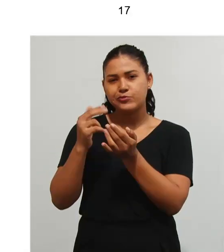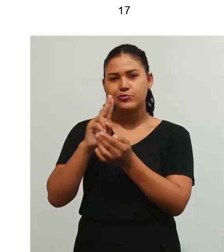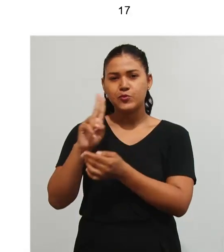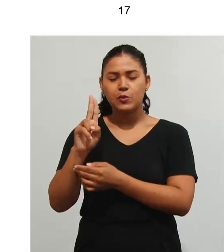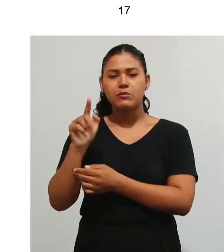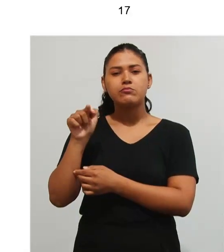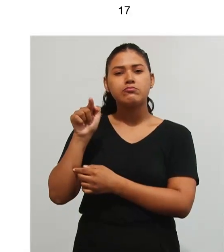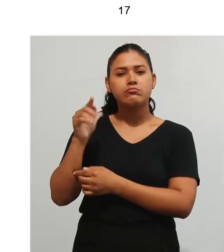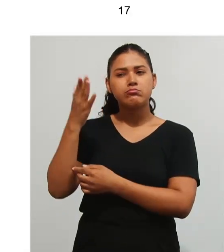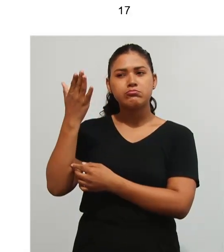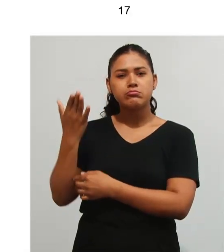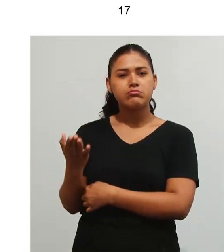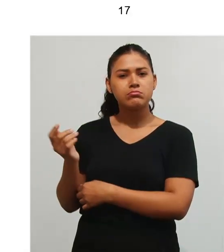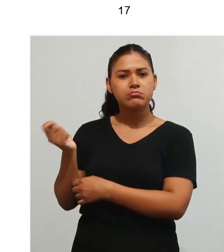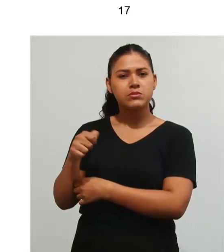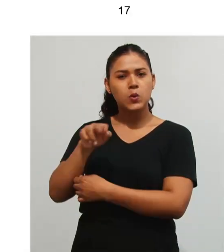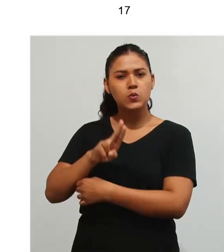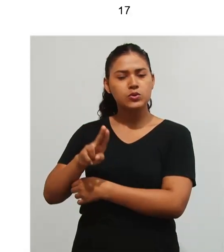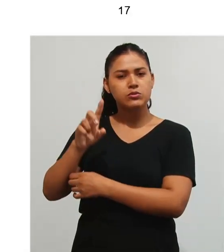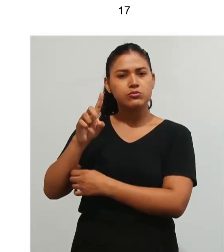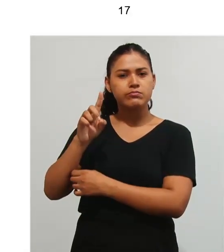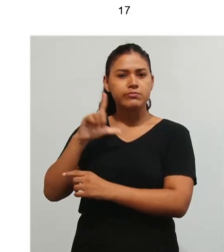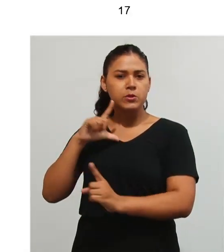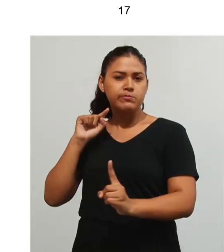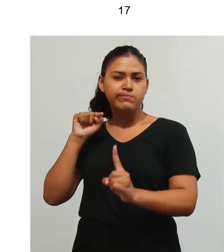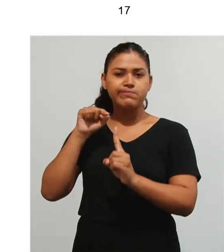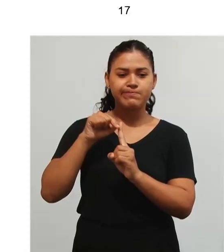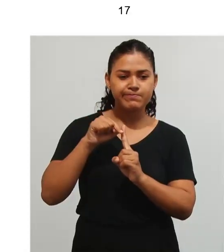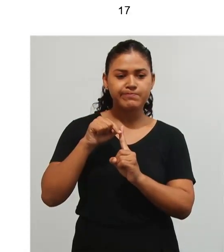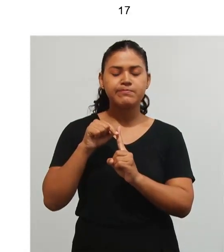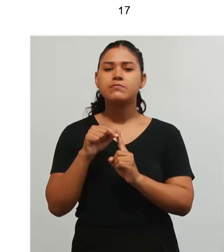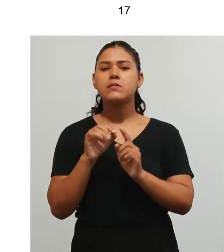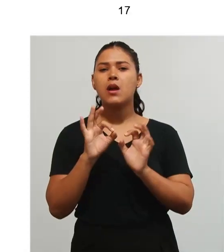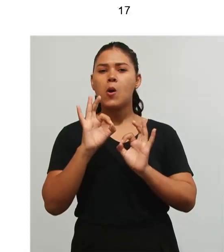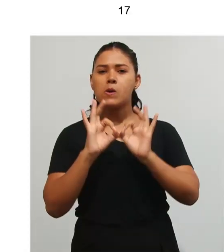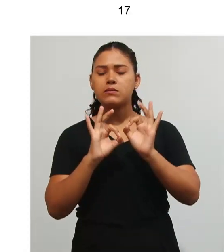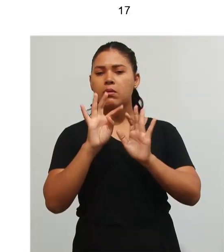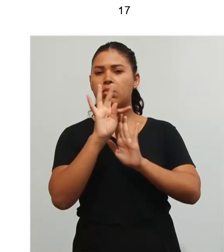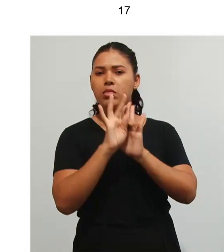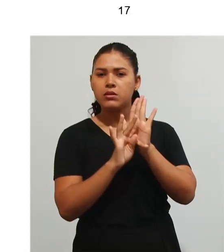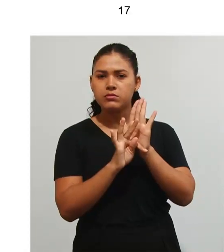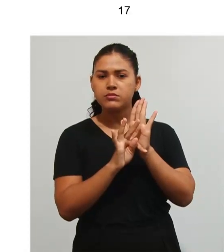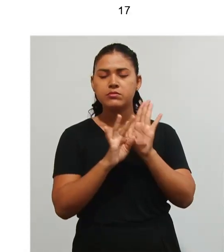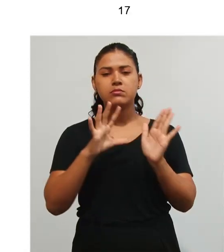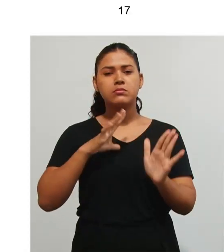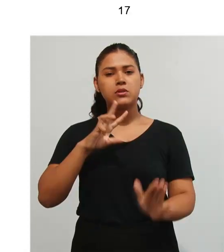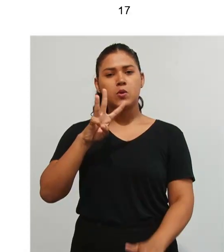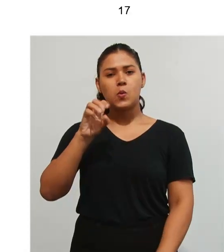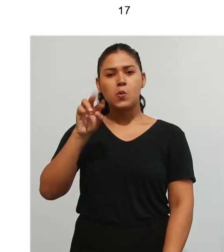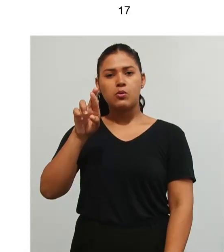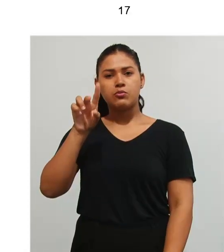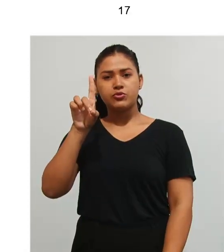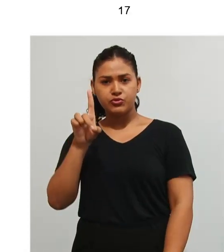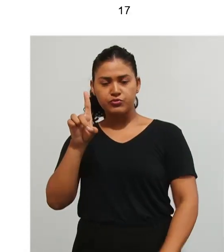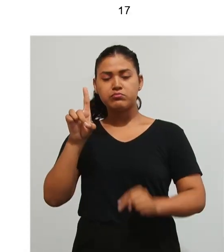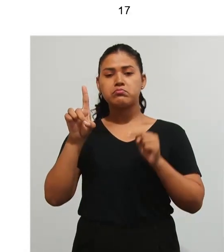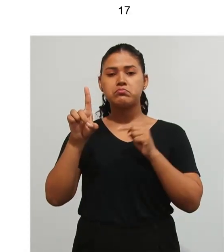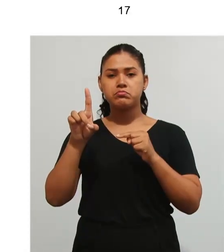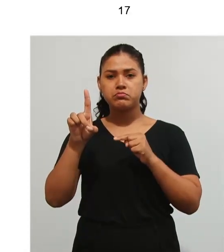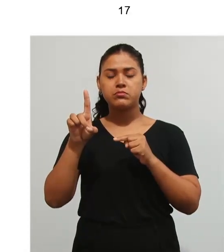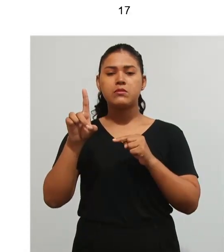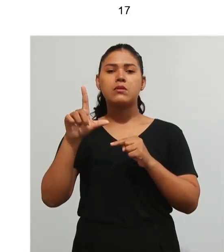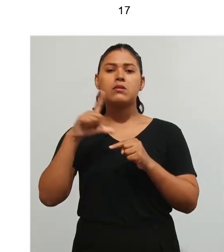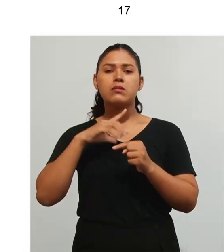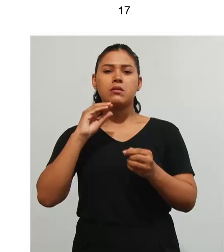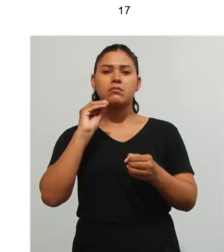são desenvolvidos para necessidades específicas. Então, para editor de texto, nós temos o Word, que faz parte da suíte